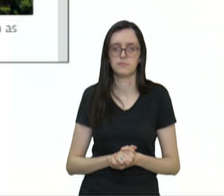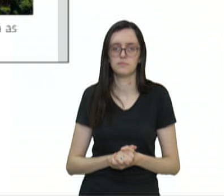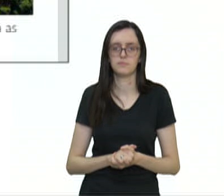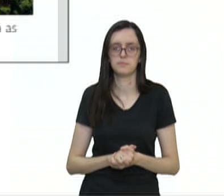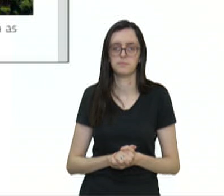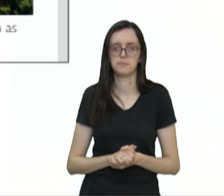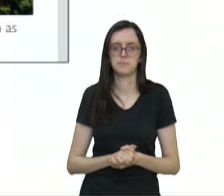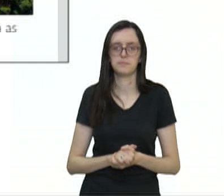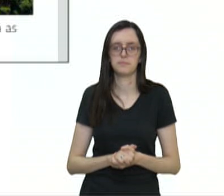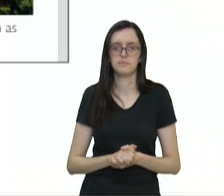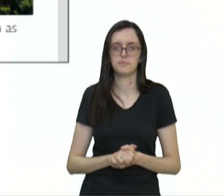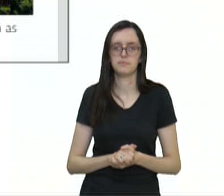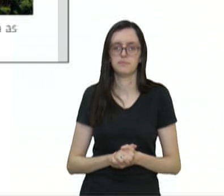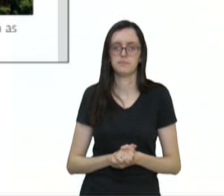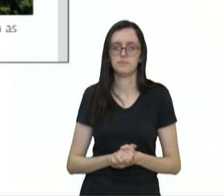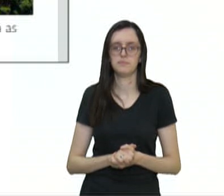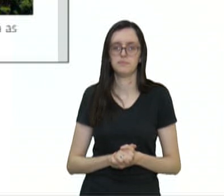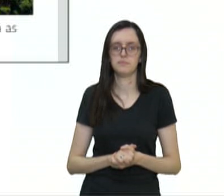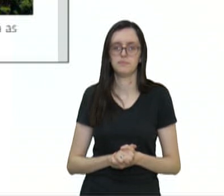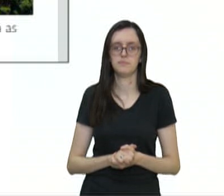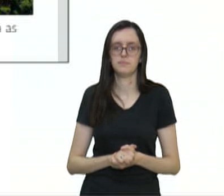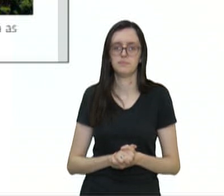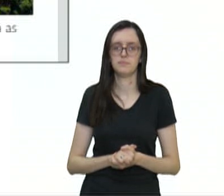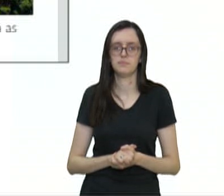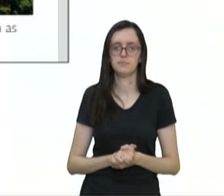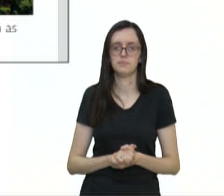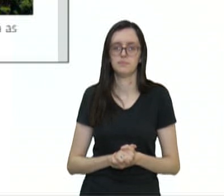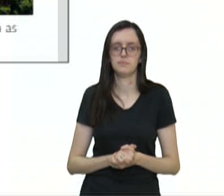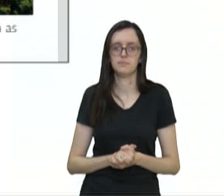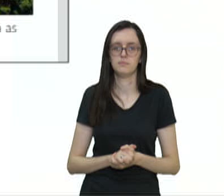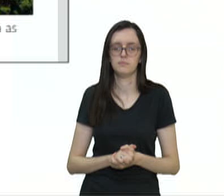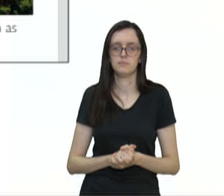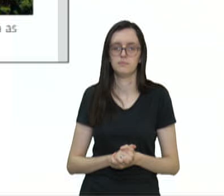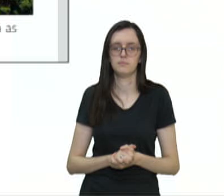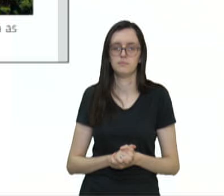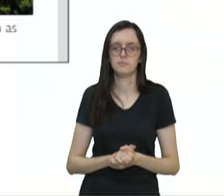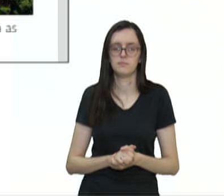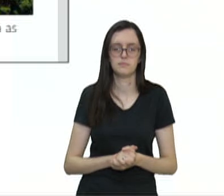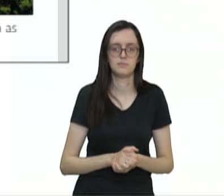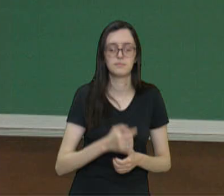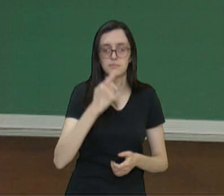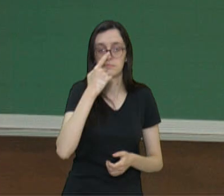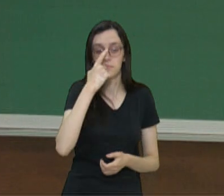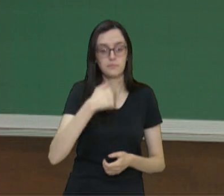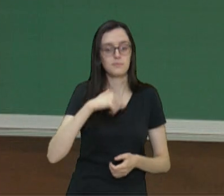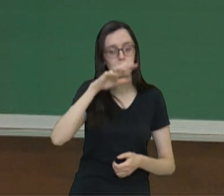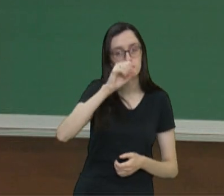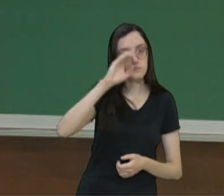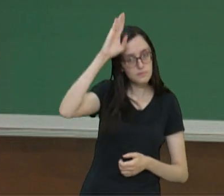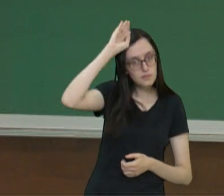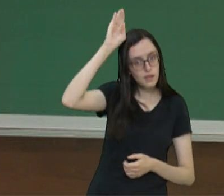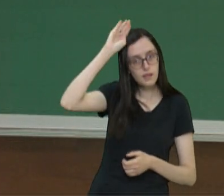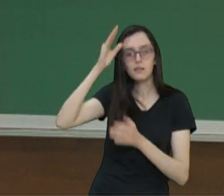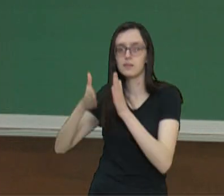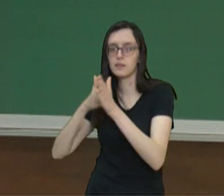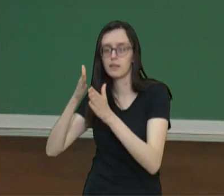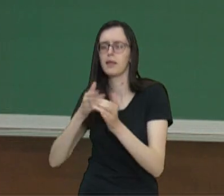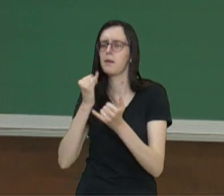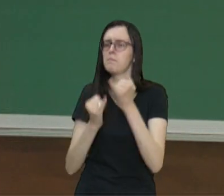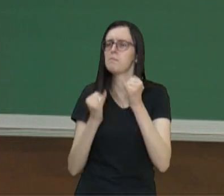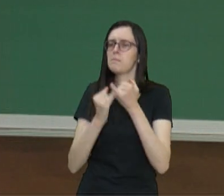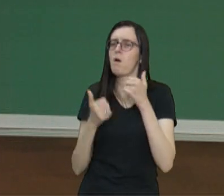Leblon. Então, se eu pegar um táxi e um trem, é a mesma maneira como eu fiz com o ônibus, porém